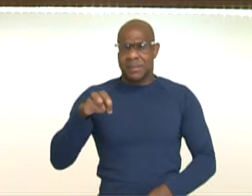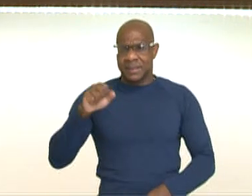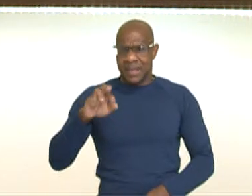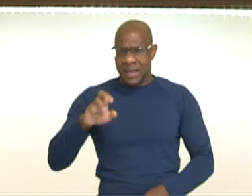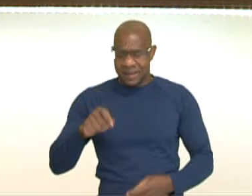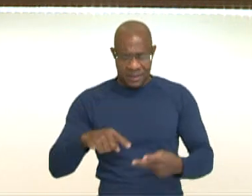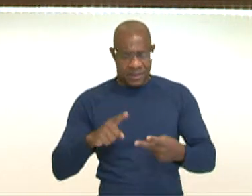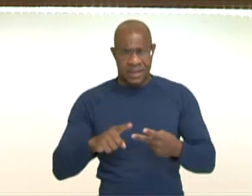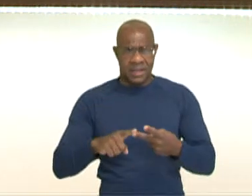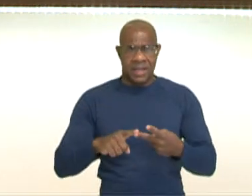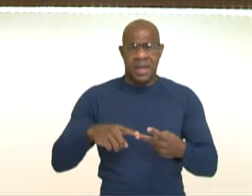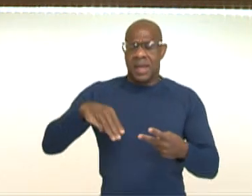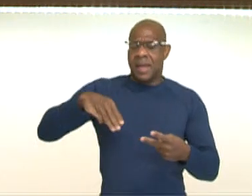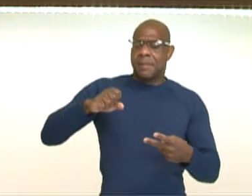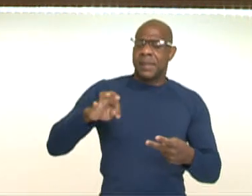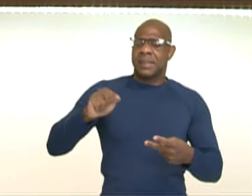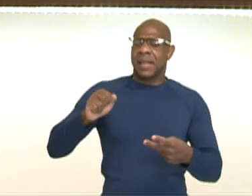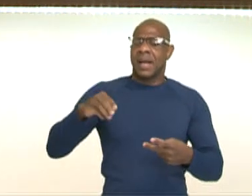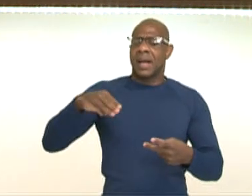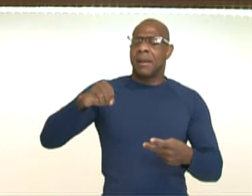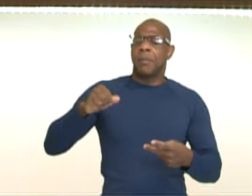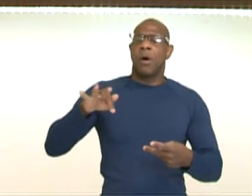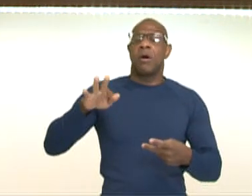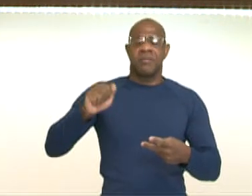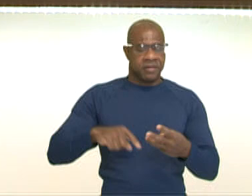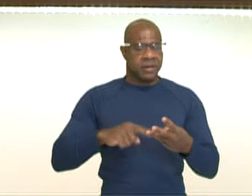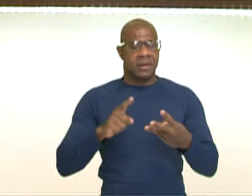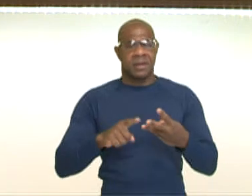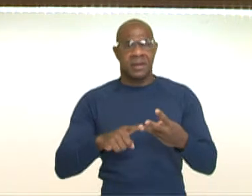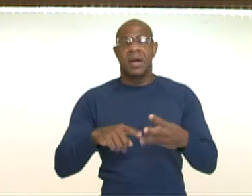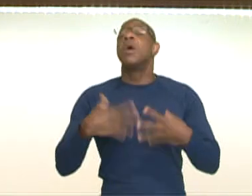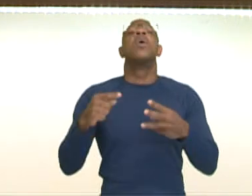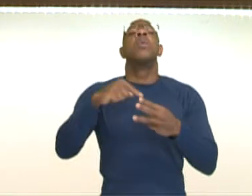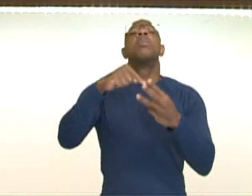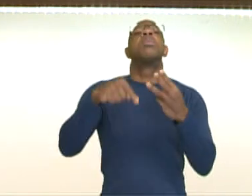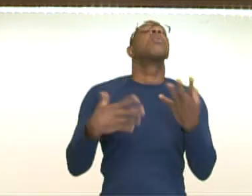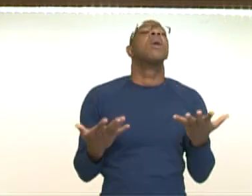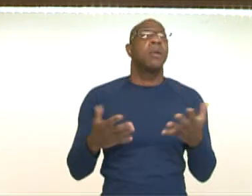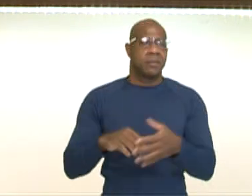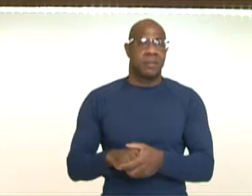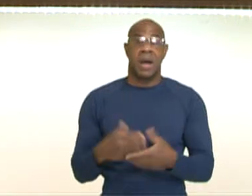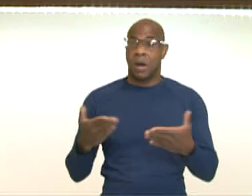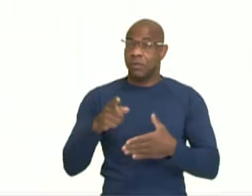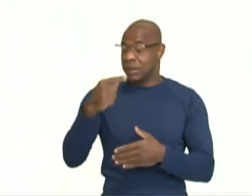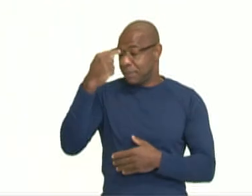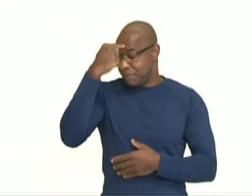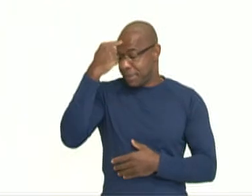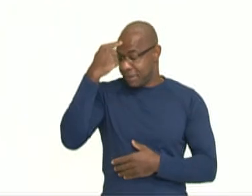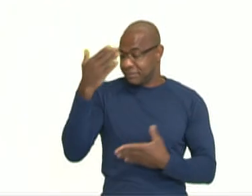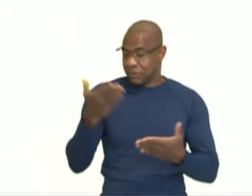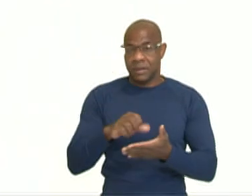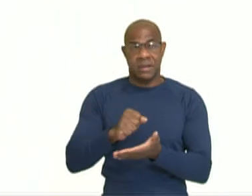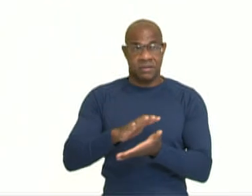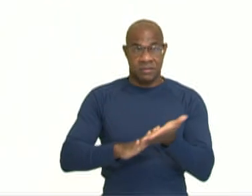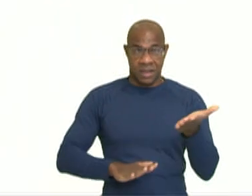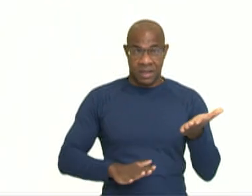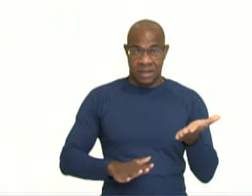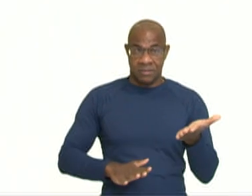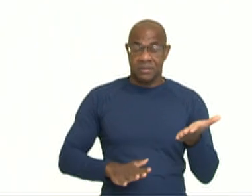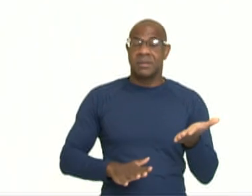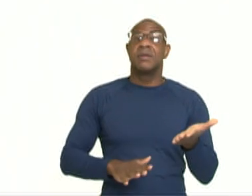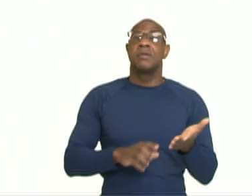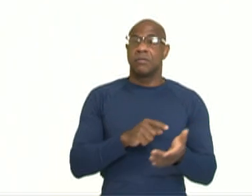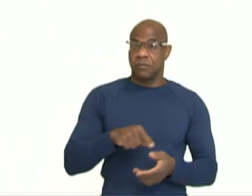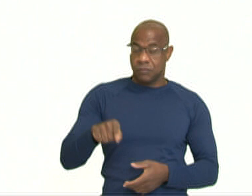que é uma rocha metamórfica? Será que é uma rocha ígnea? Dentro dessa caracterização, quero que você pense agora na atividade. Nessa